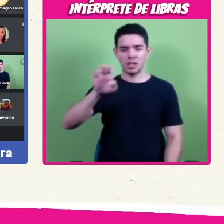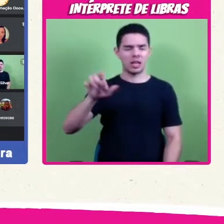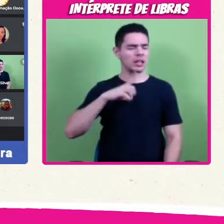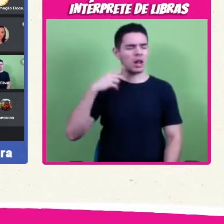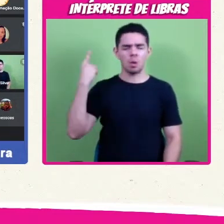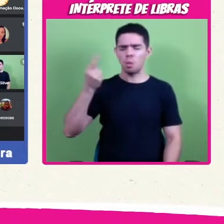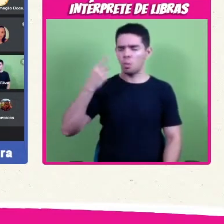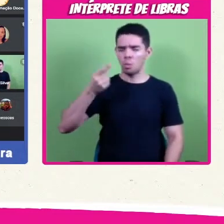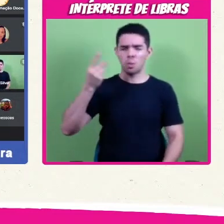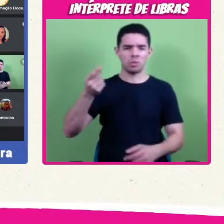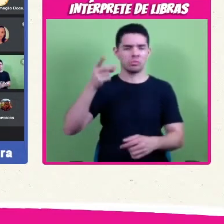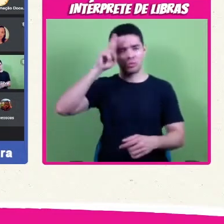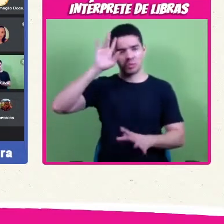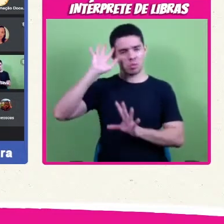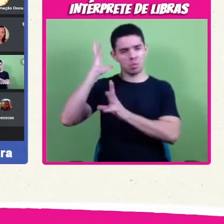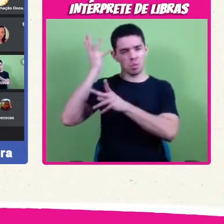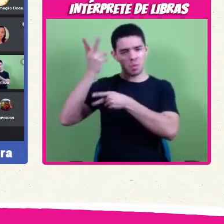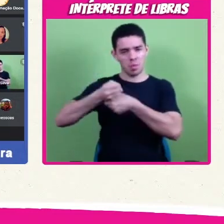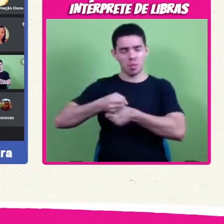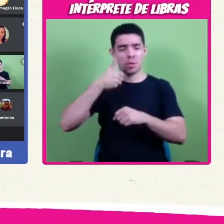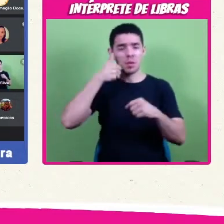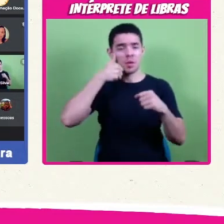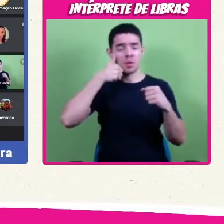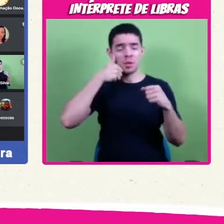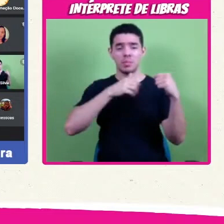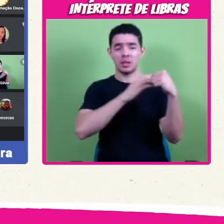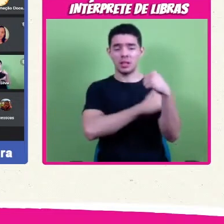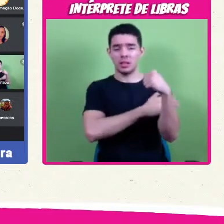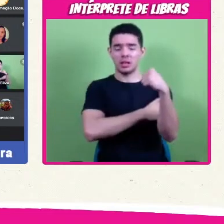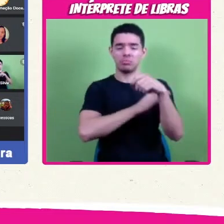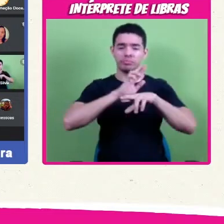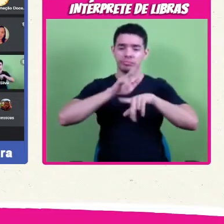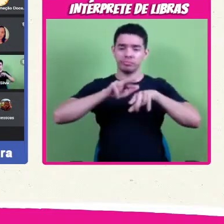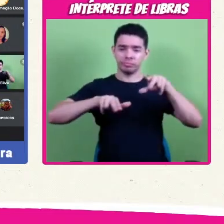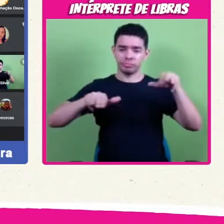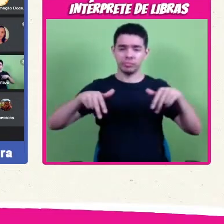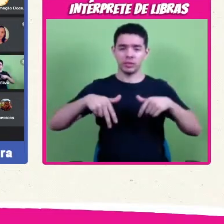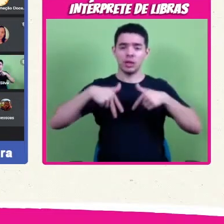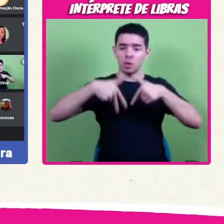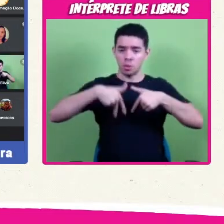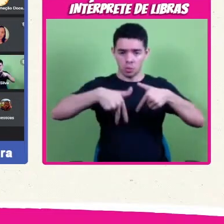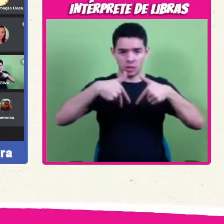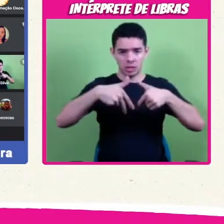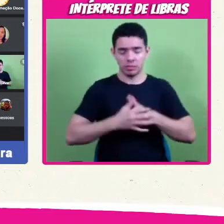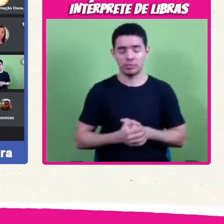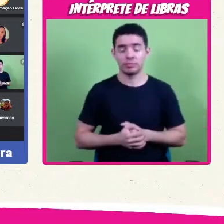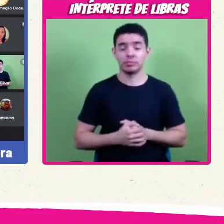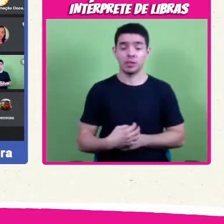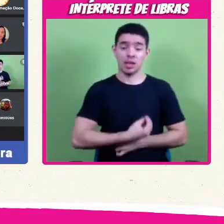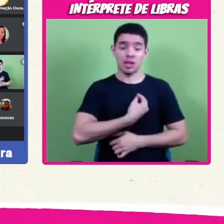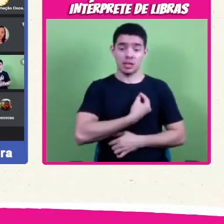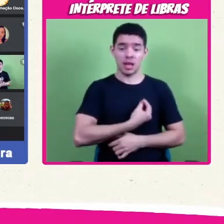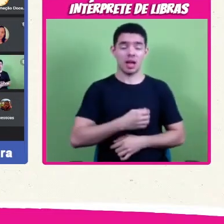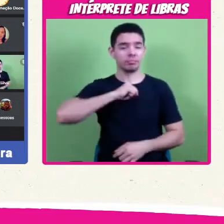primeira coordenadora nacional de política LGBT do governo federal na gestão do presidente Lula, e está aí com todo o gás,